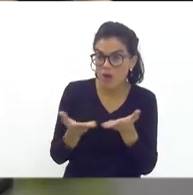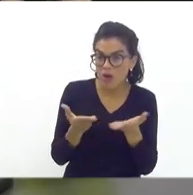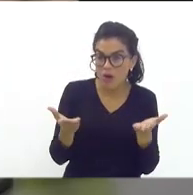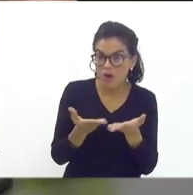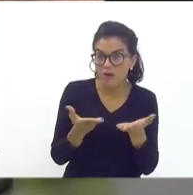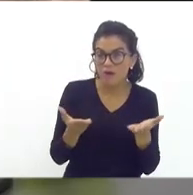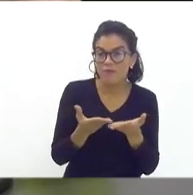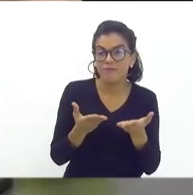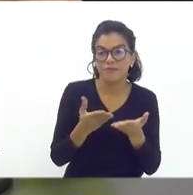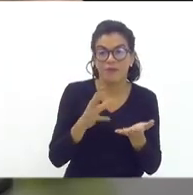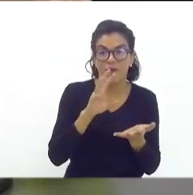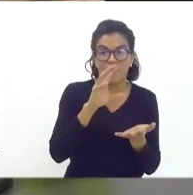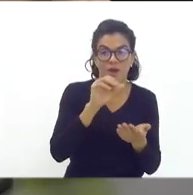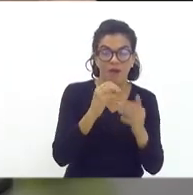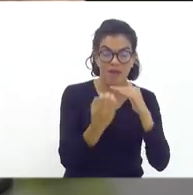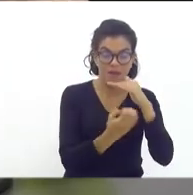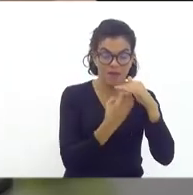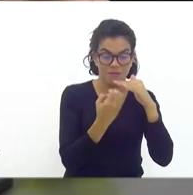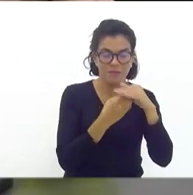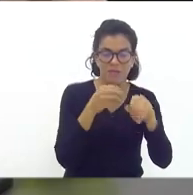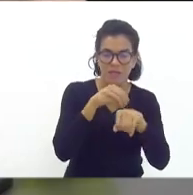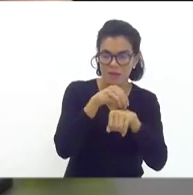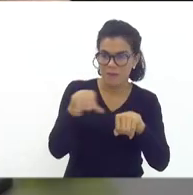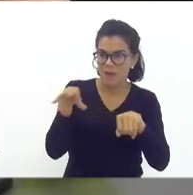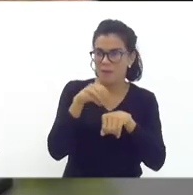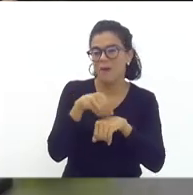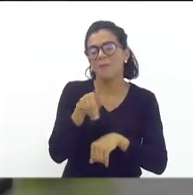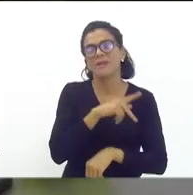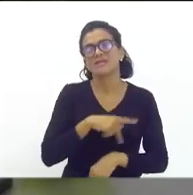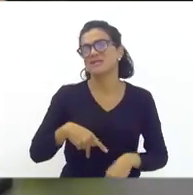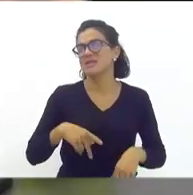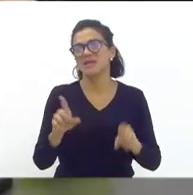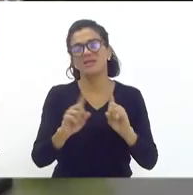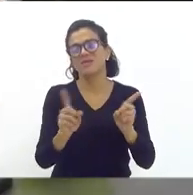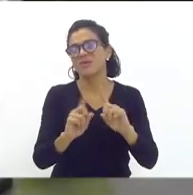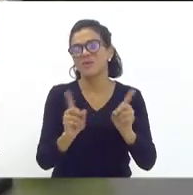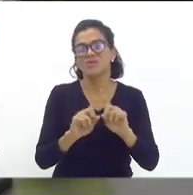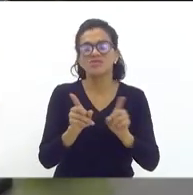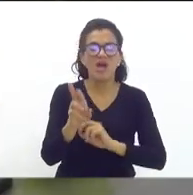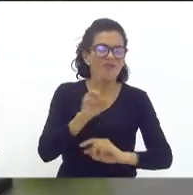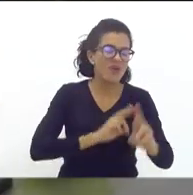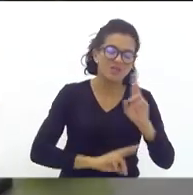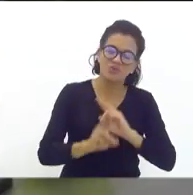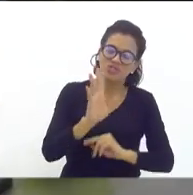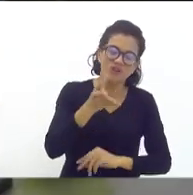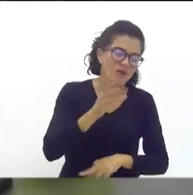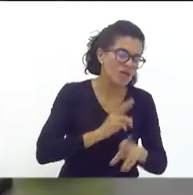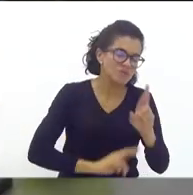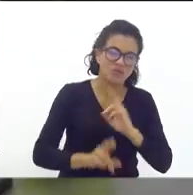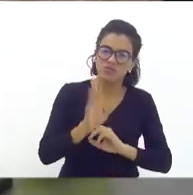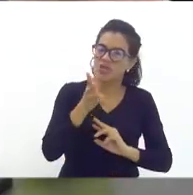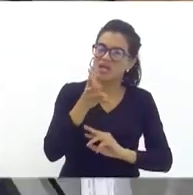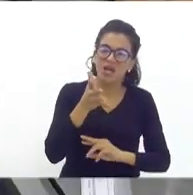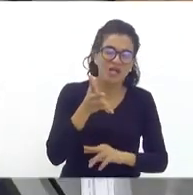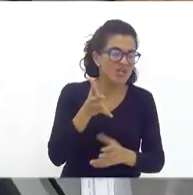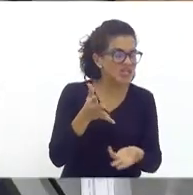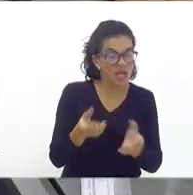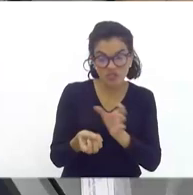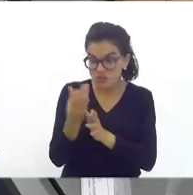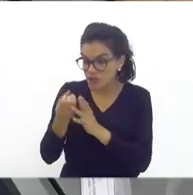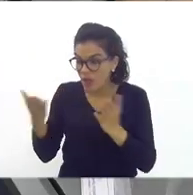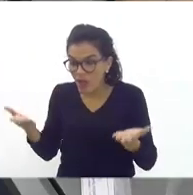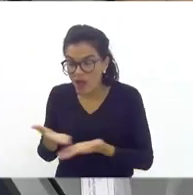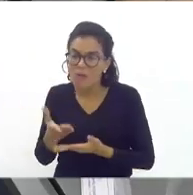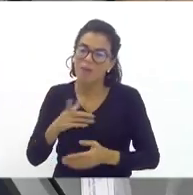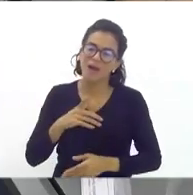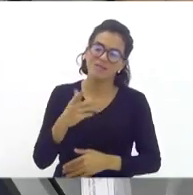a agência está assim os usuários 2022 mas a